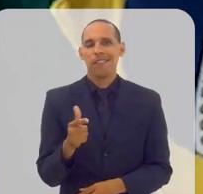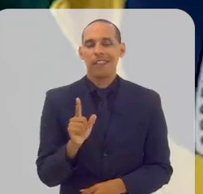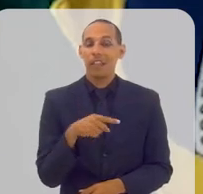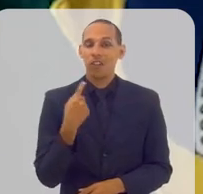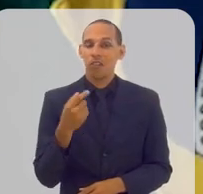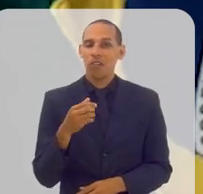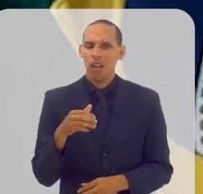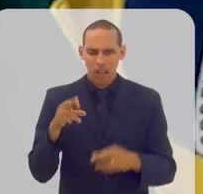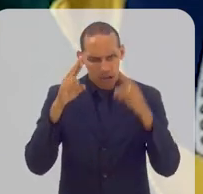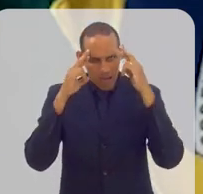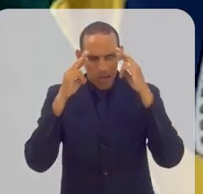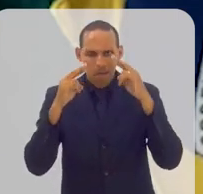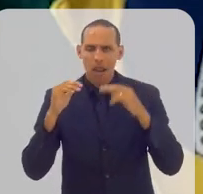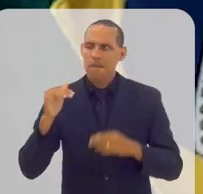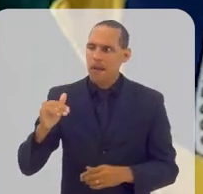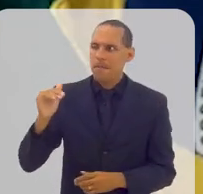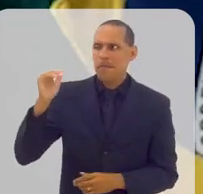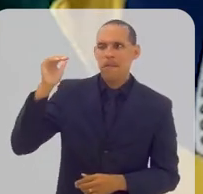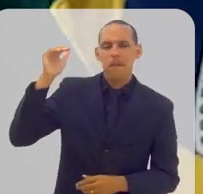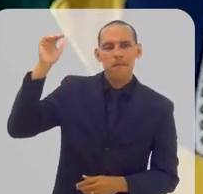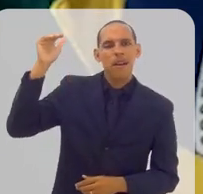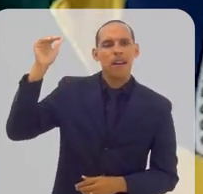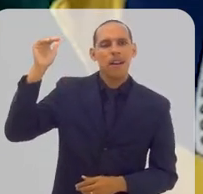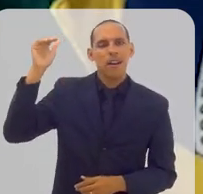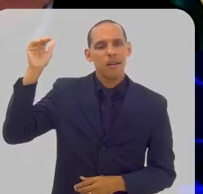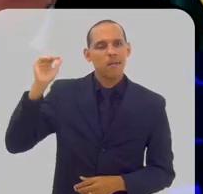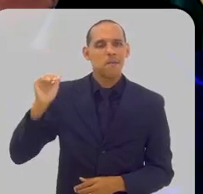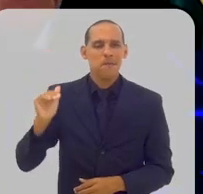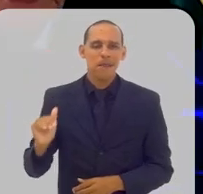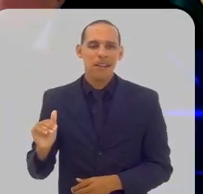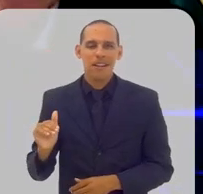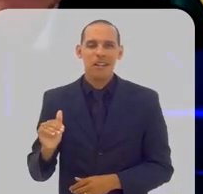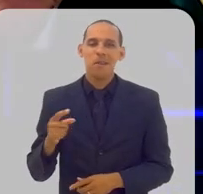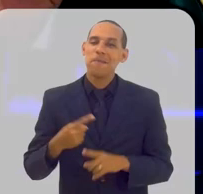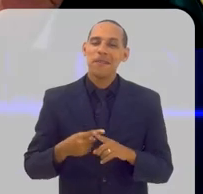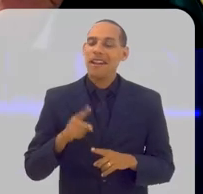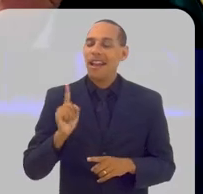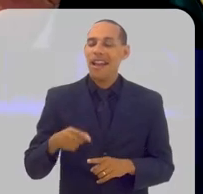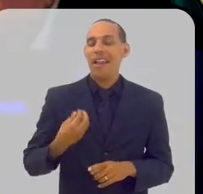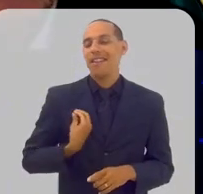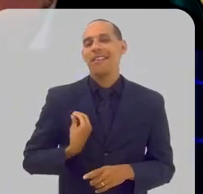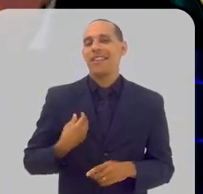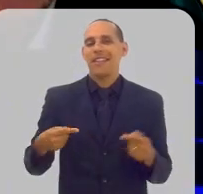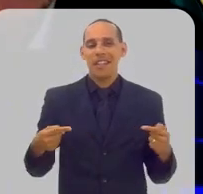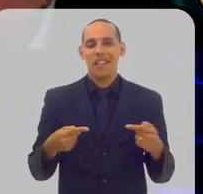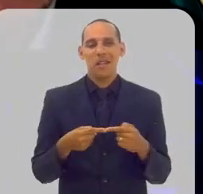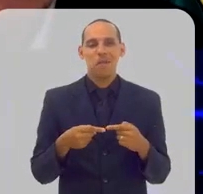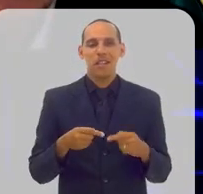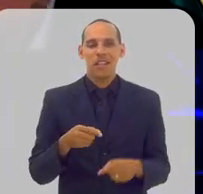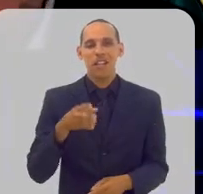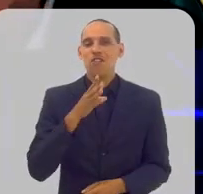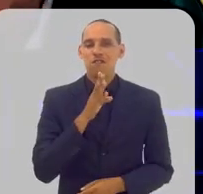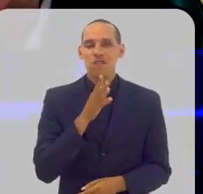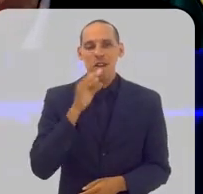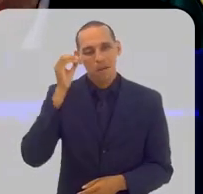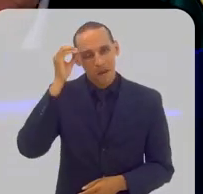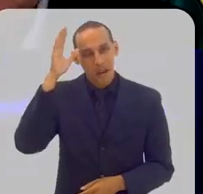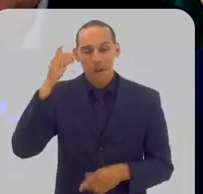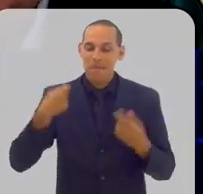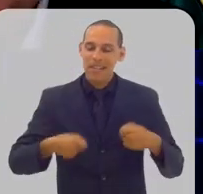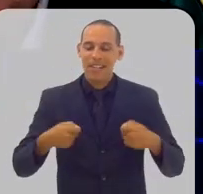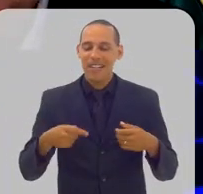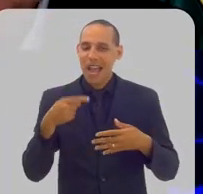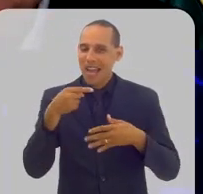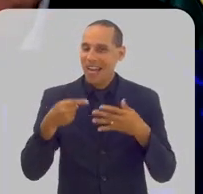Respeitamos a hierarquia, respeitamos, porque isso, na vida, nós precisamos ter esse conhecimento, esses princípios, senão